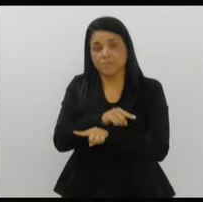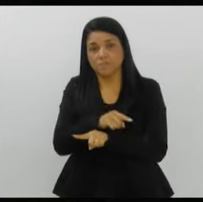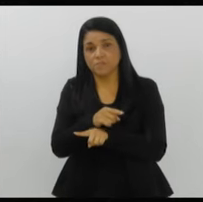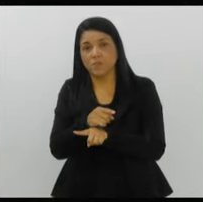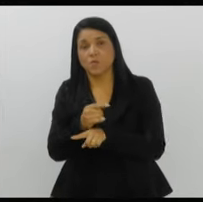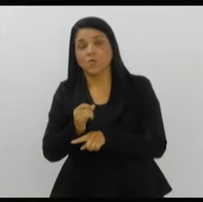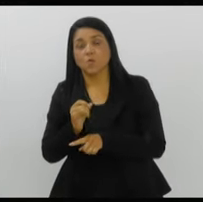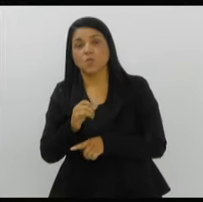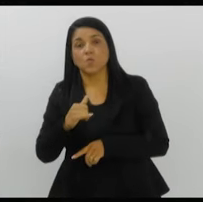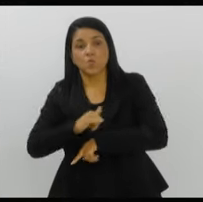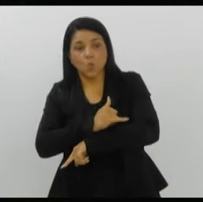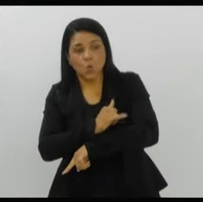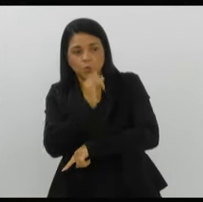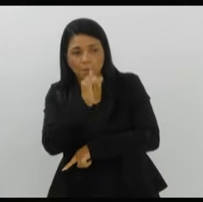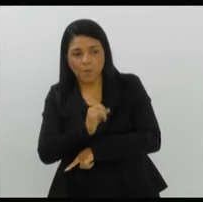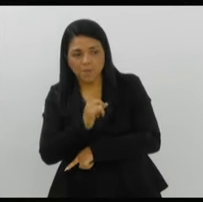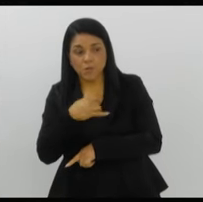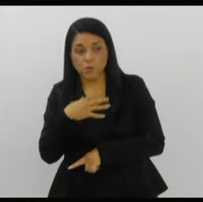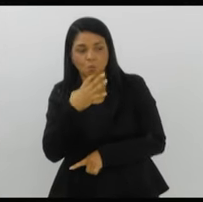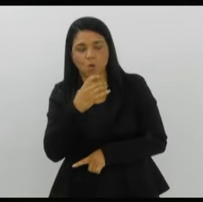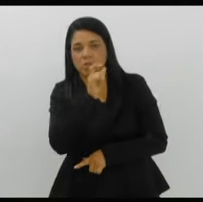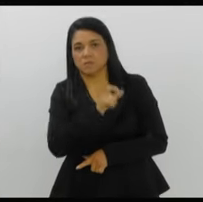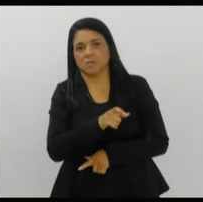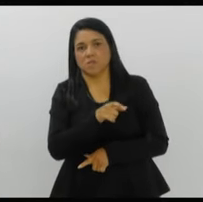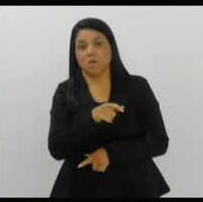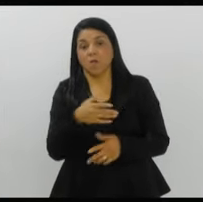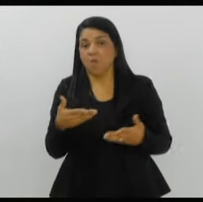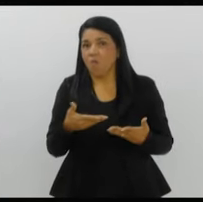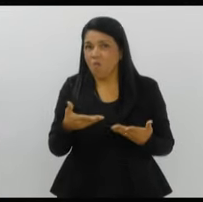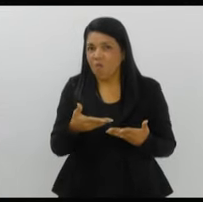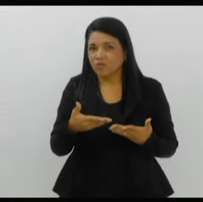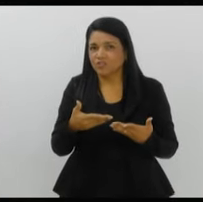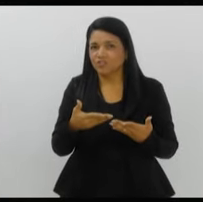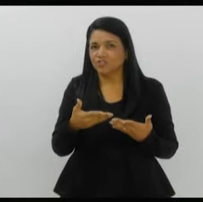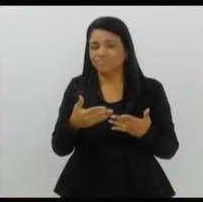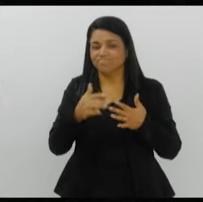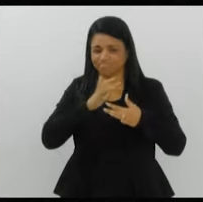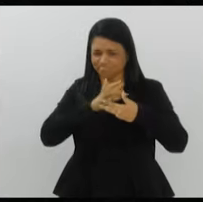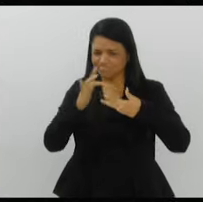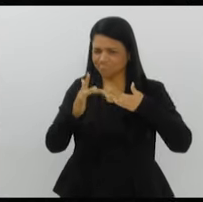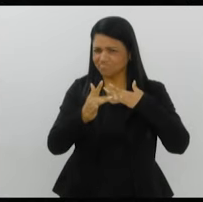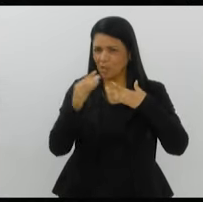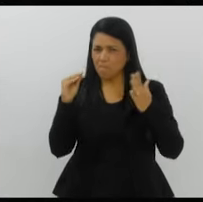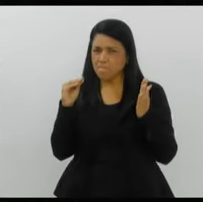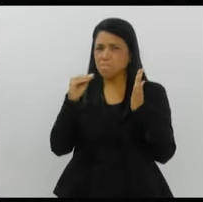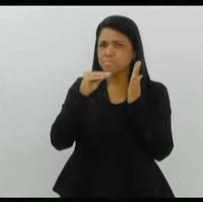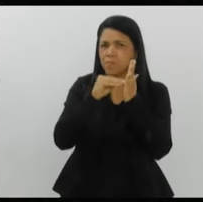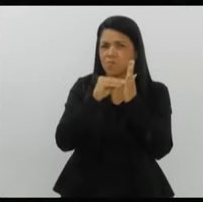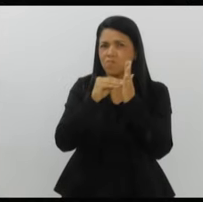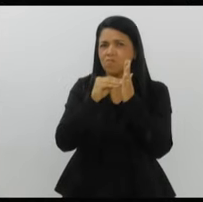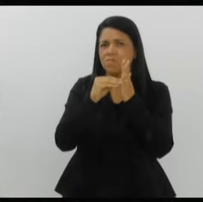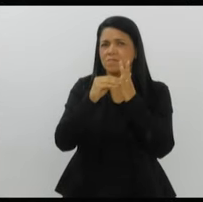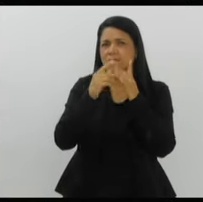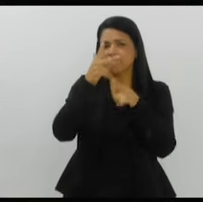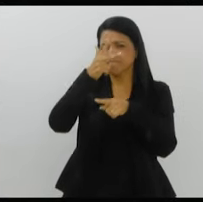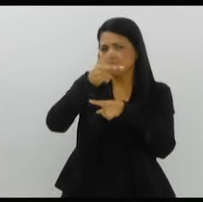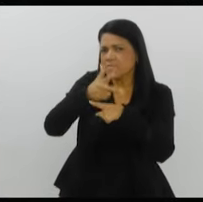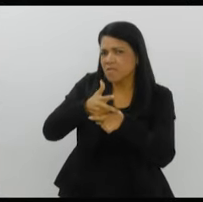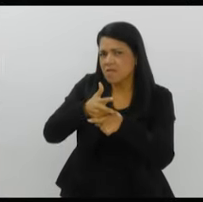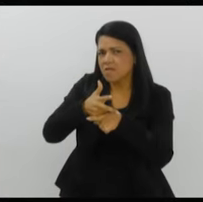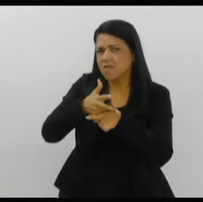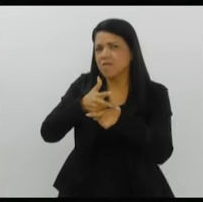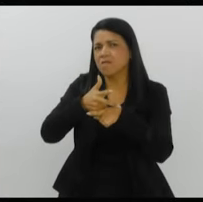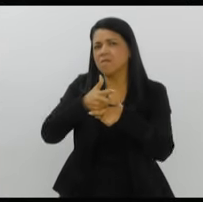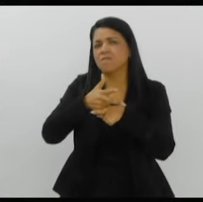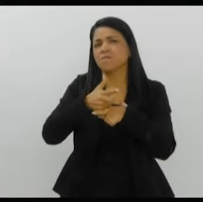para que ele não fosse reconhecido. Mas hoje não, eles fazem questão de ostentar nas redes sociais,